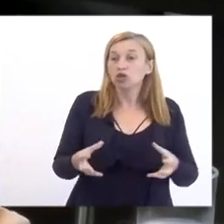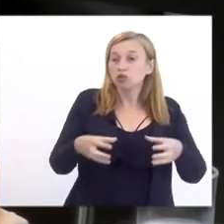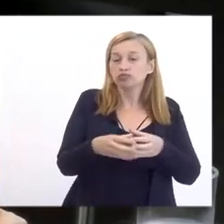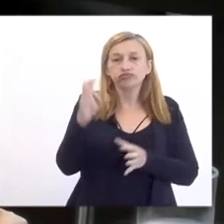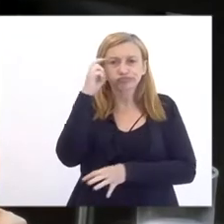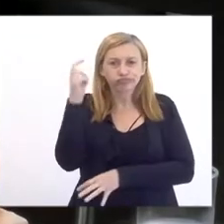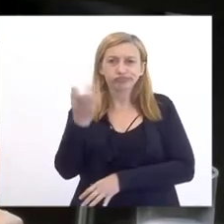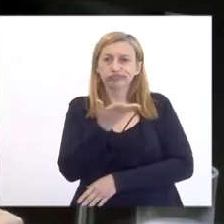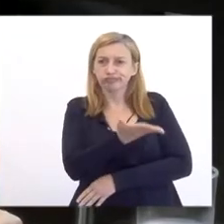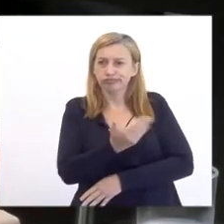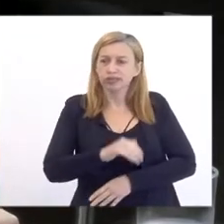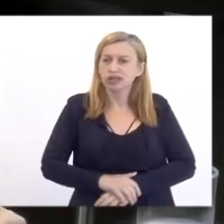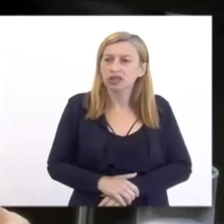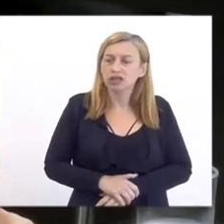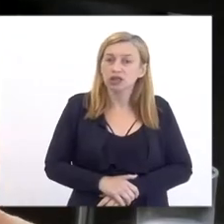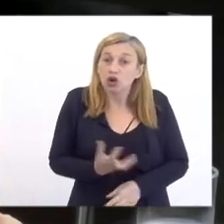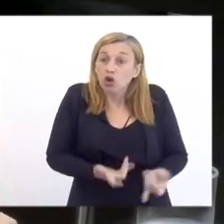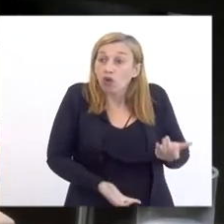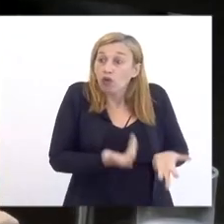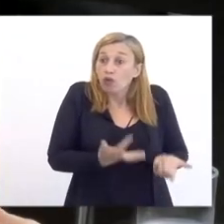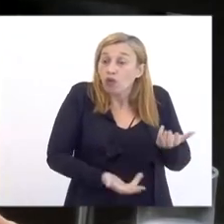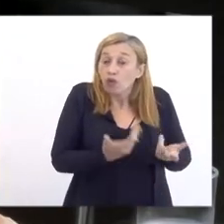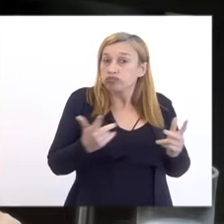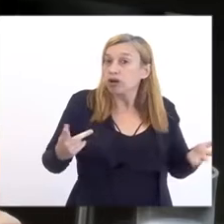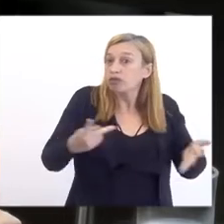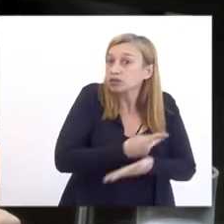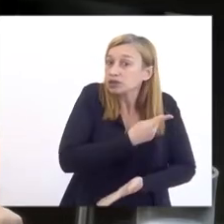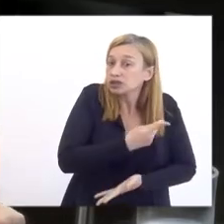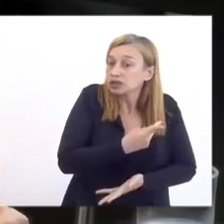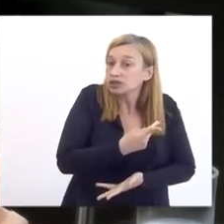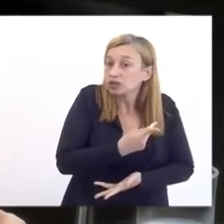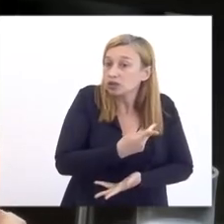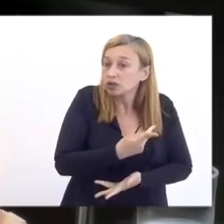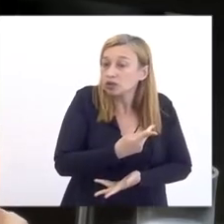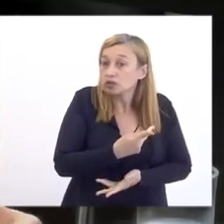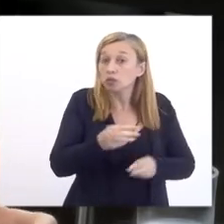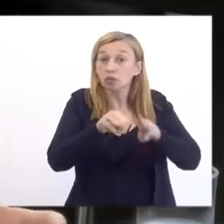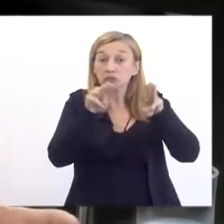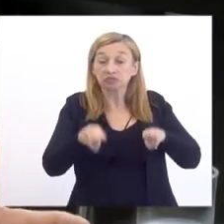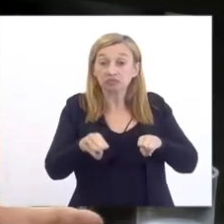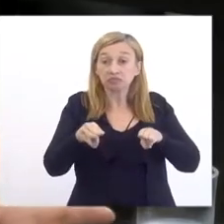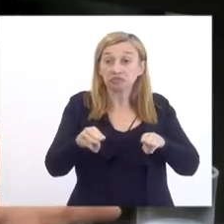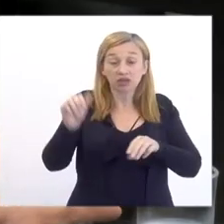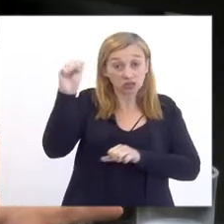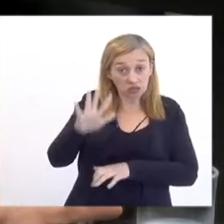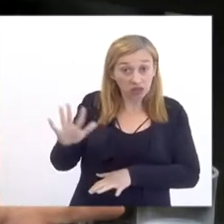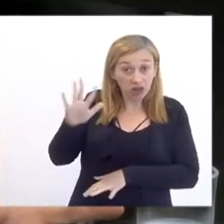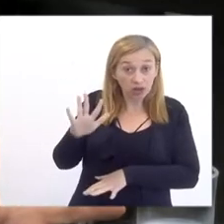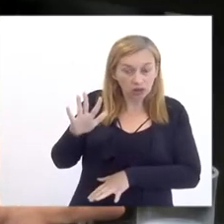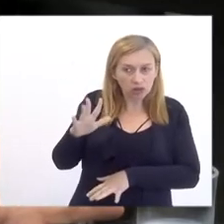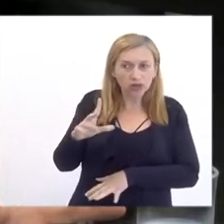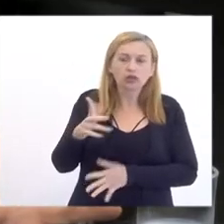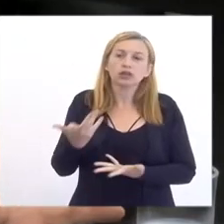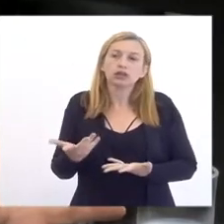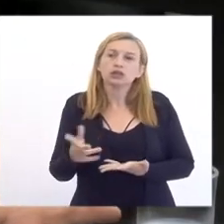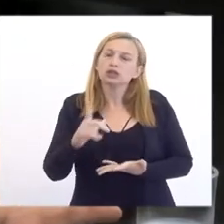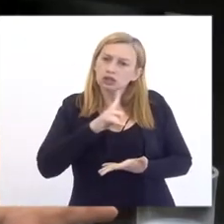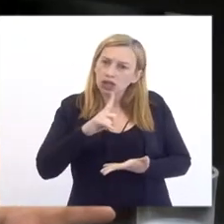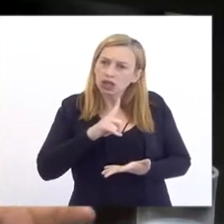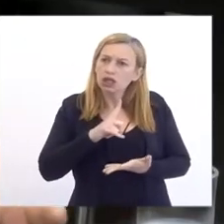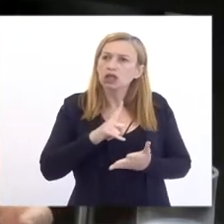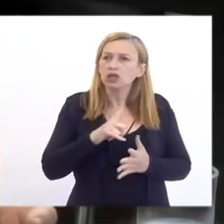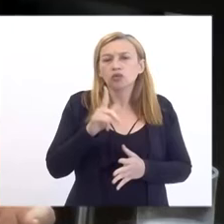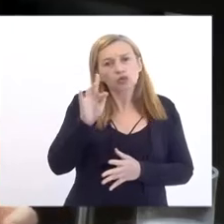dessa, incendie, como aconteceu com o Museu Nacional, e eu tenho algum grau